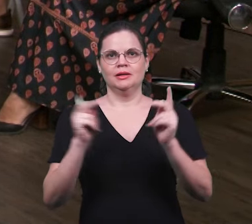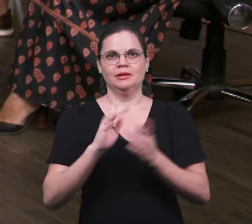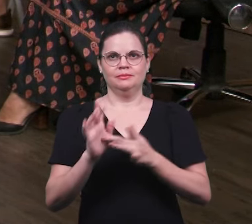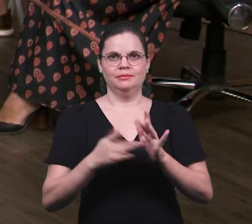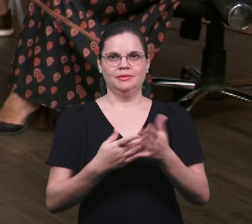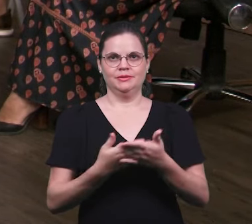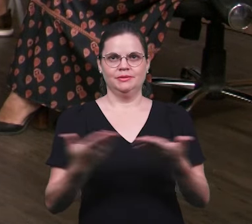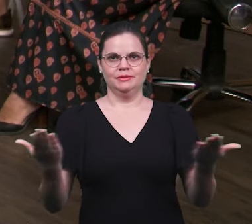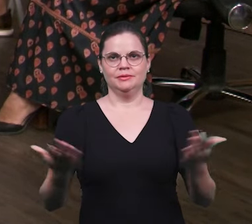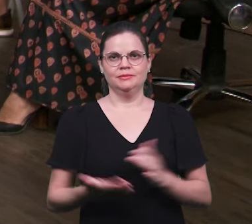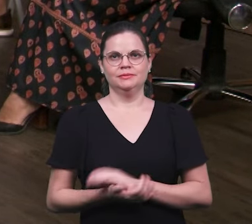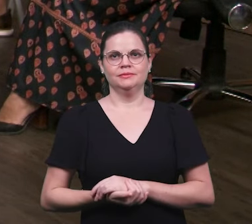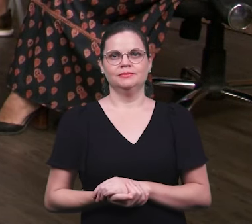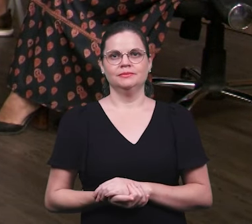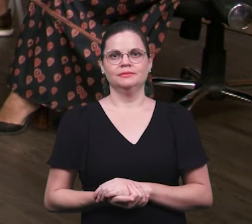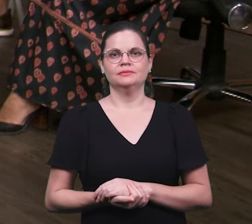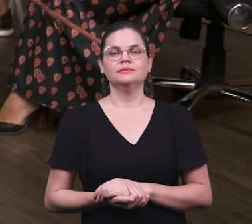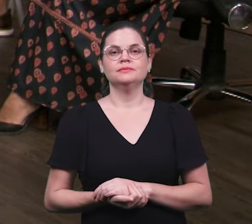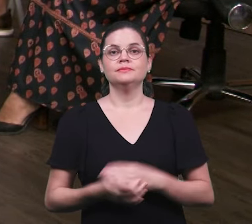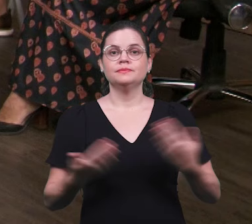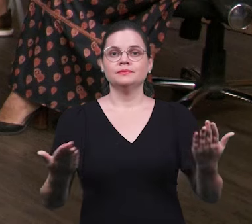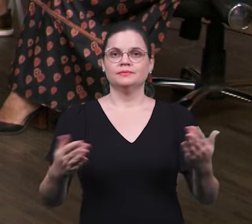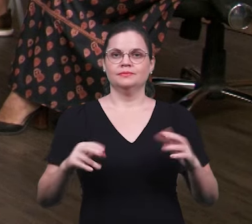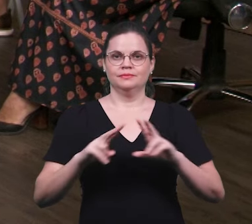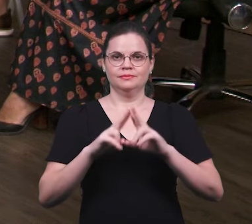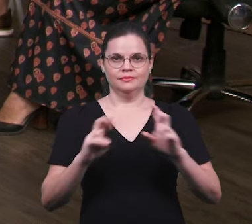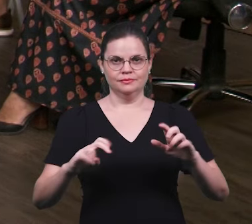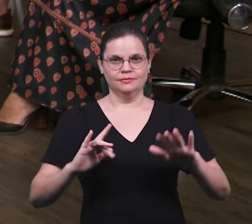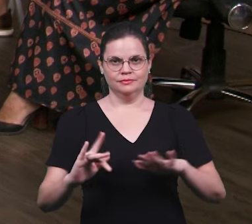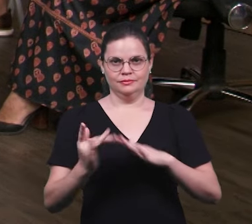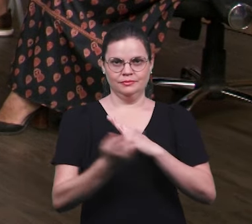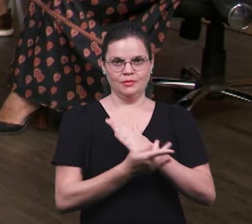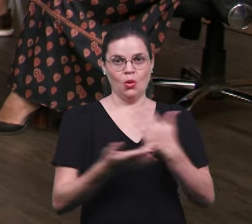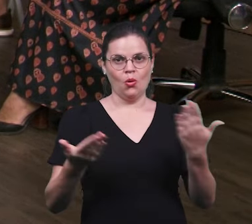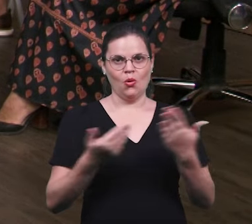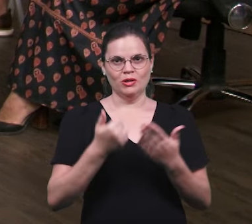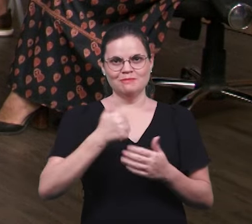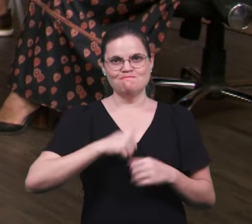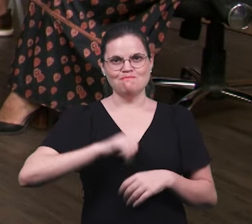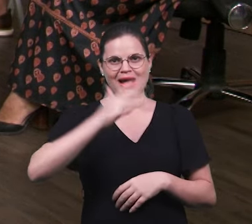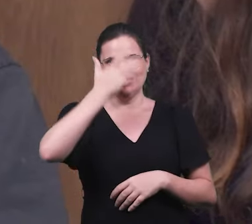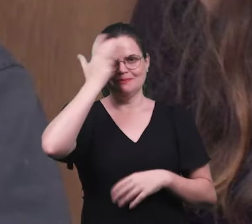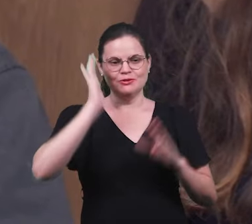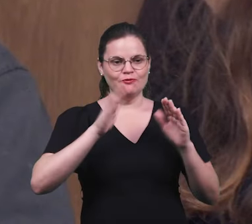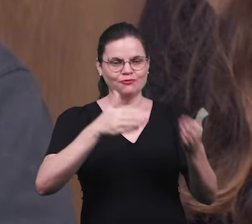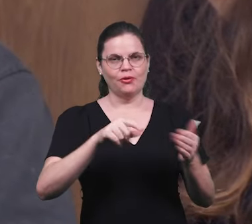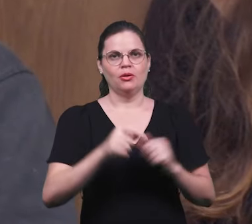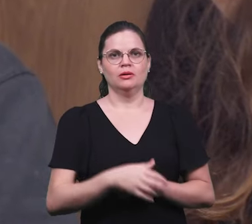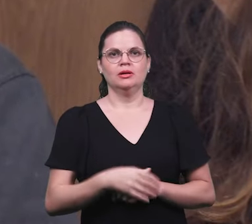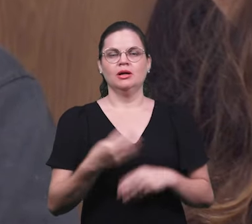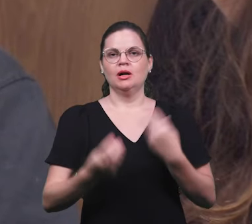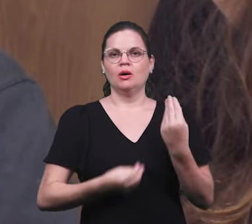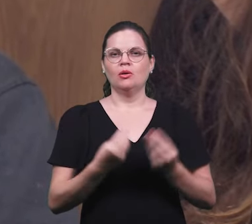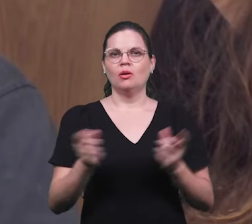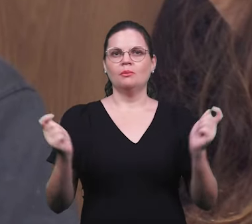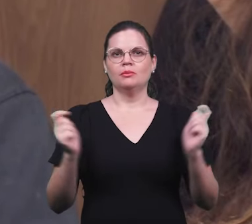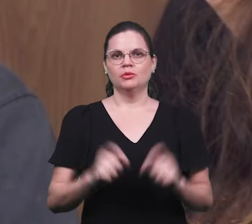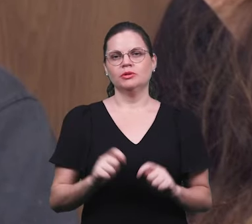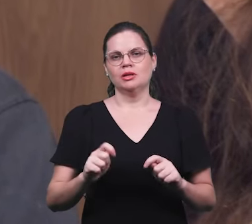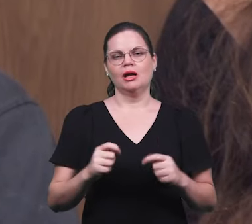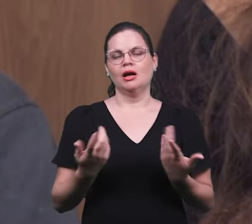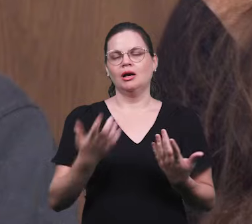pastor, com as redes sociais passando a ser o centro da atenção das pessoas, como que nós podemos fazer de